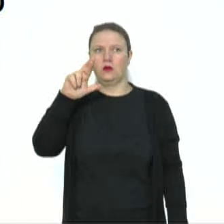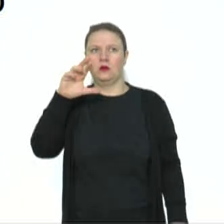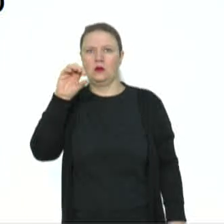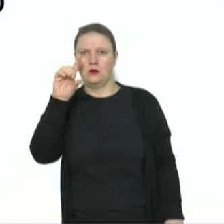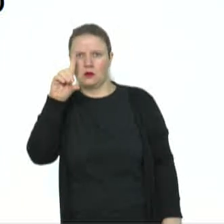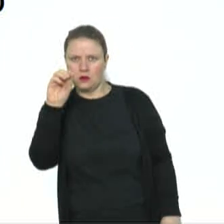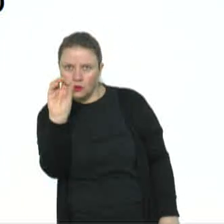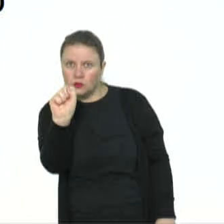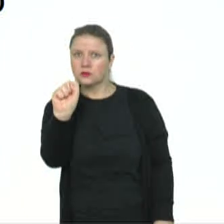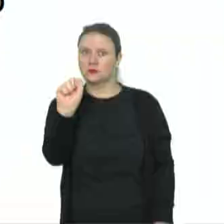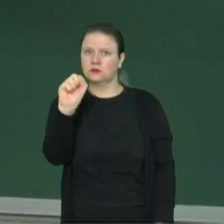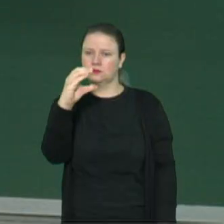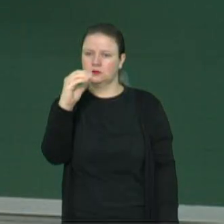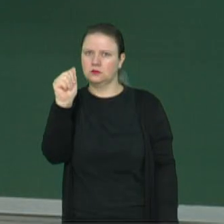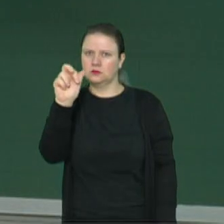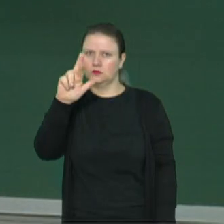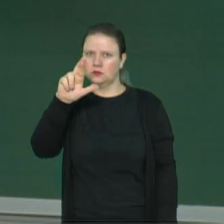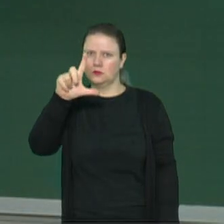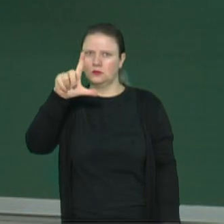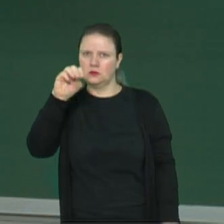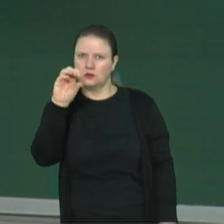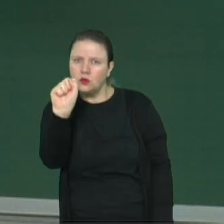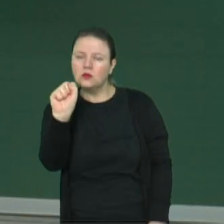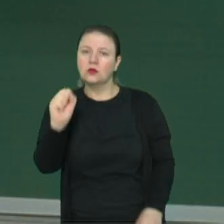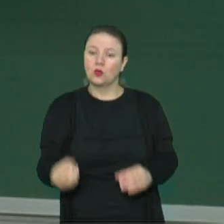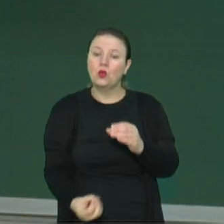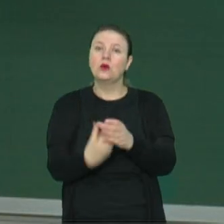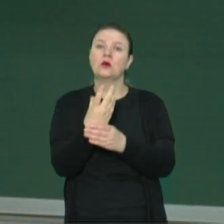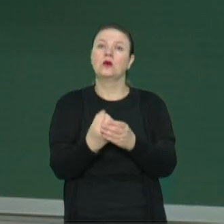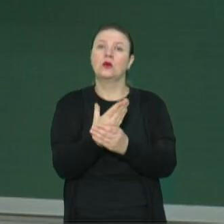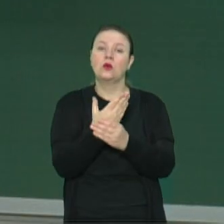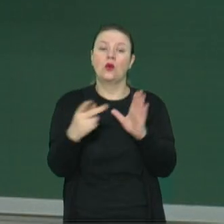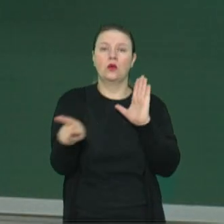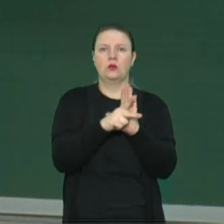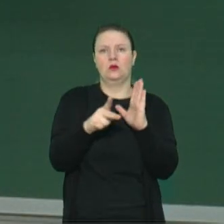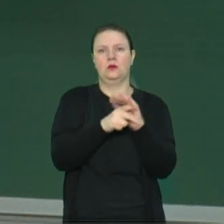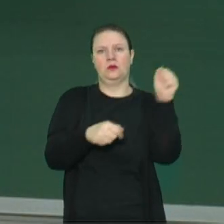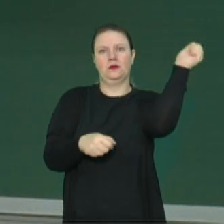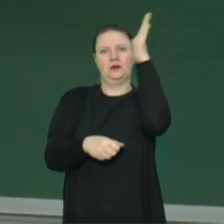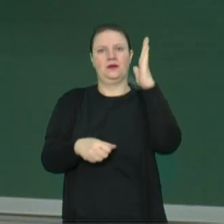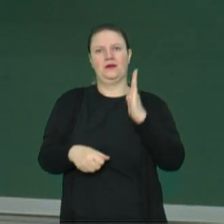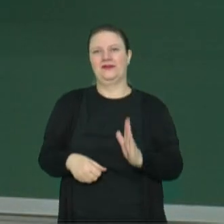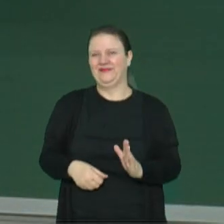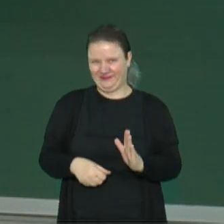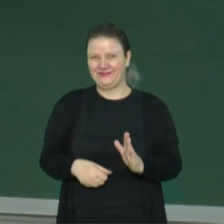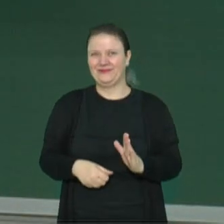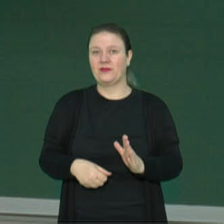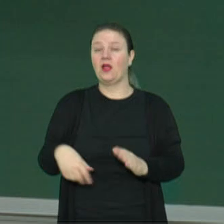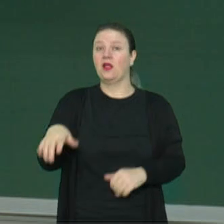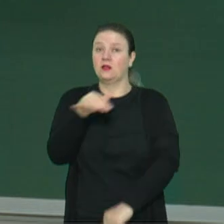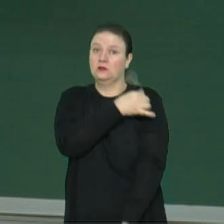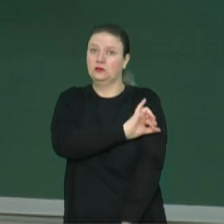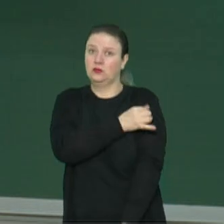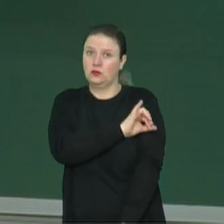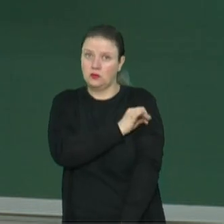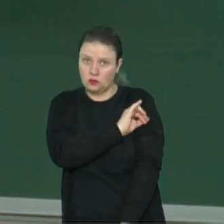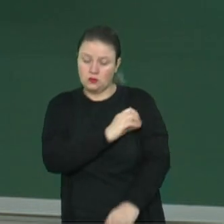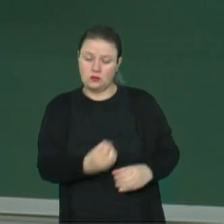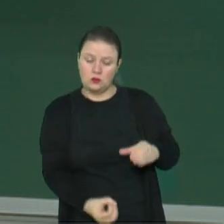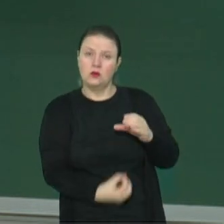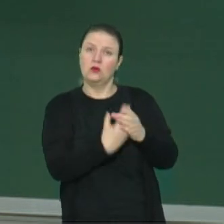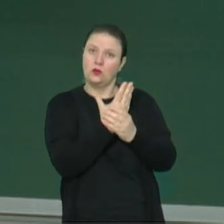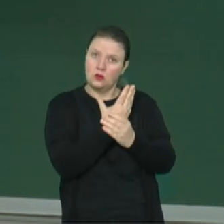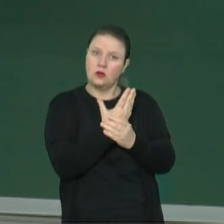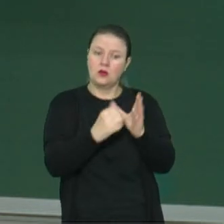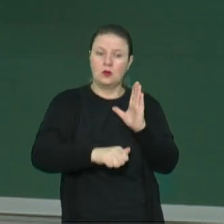dele principalmente, o Carlos, né, que deu origem ao jiu-jitsu brasileiro que nós conhecemos hoje. Então, no Rio de Janeiro, ele acaba fundando